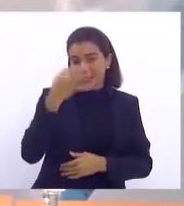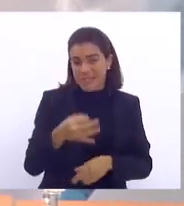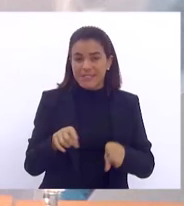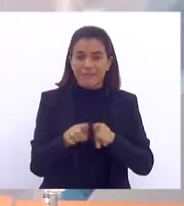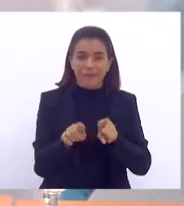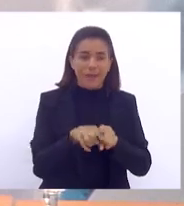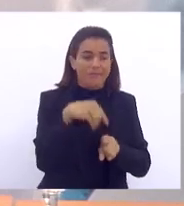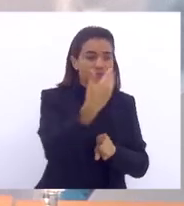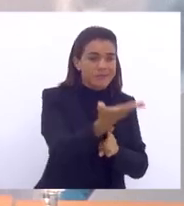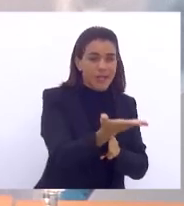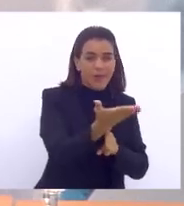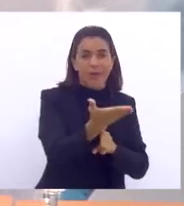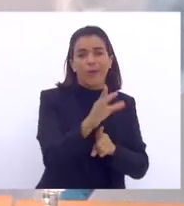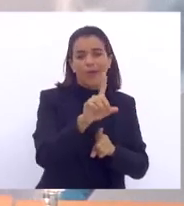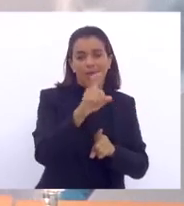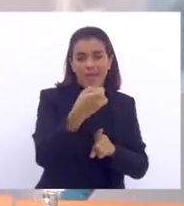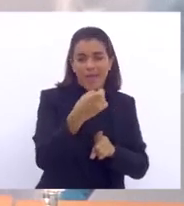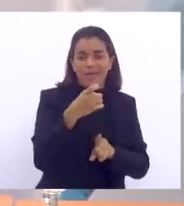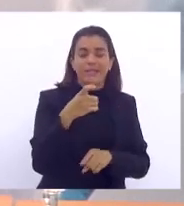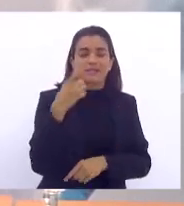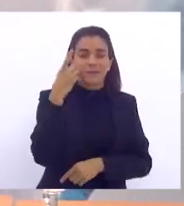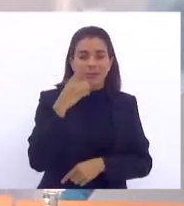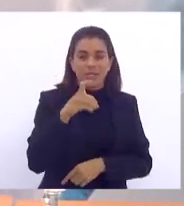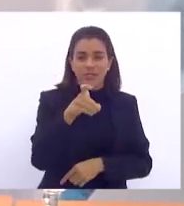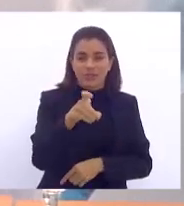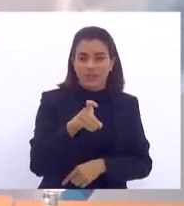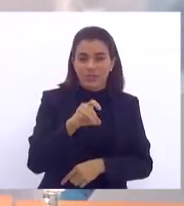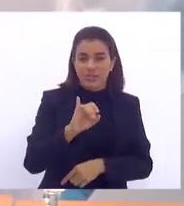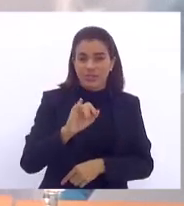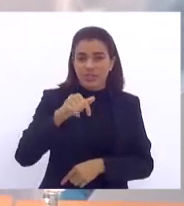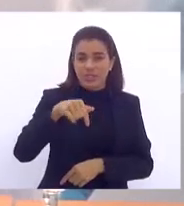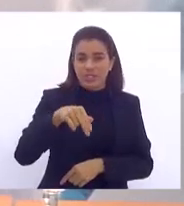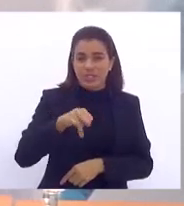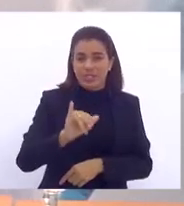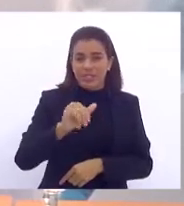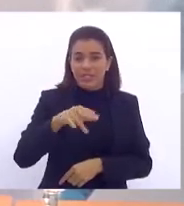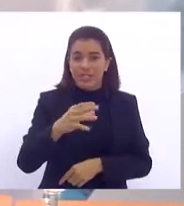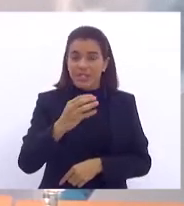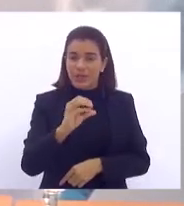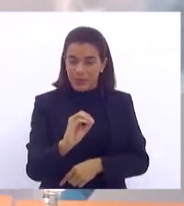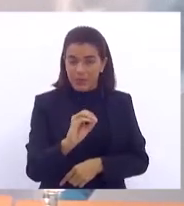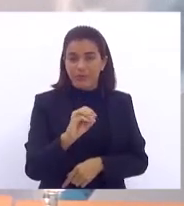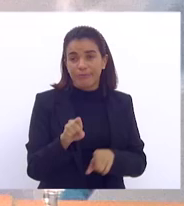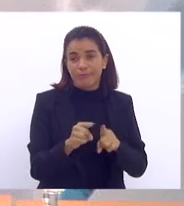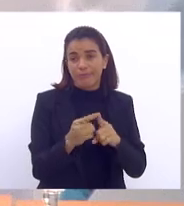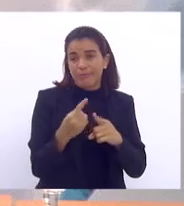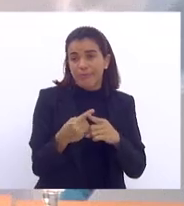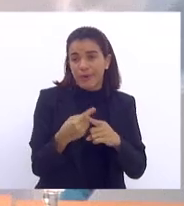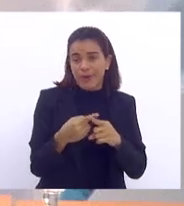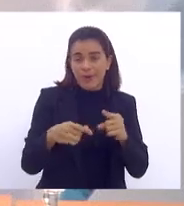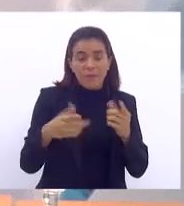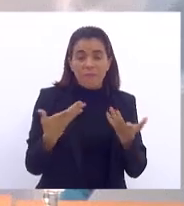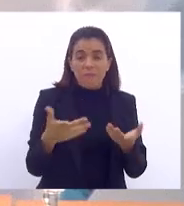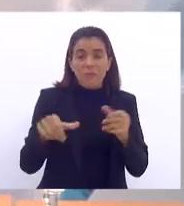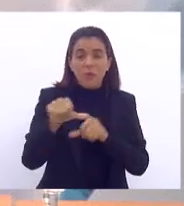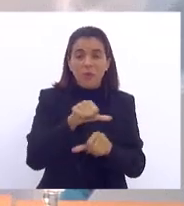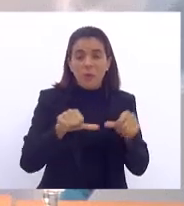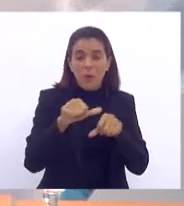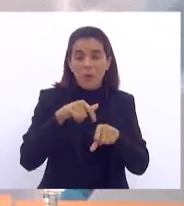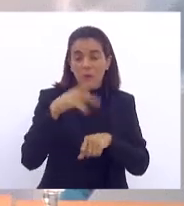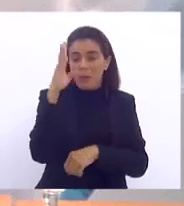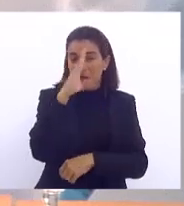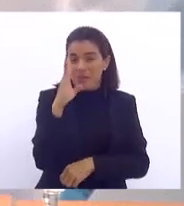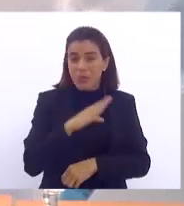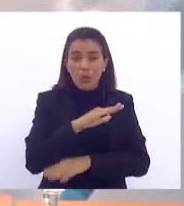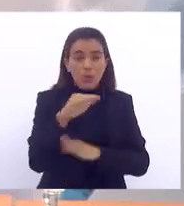excelência do deputado ex-deputado Chiquinho da Mangueira e tantos outros porque virou essa máxima realmente de no nosso país tudo de